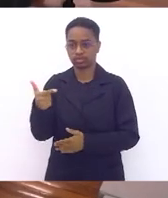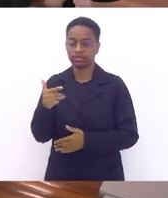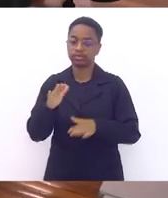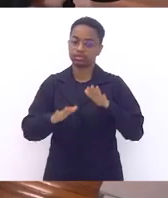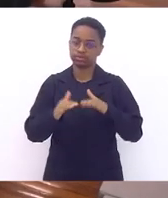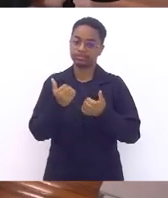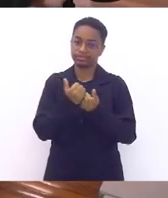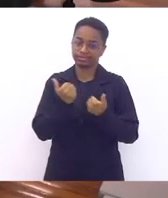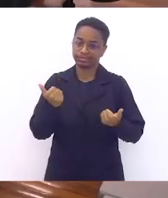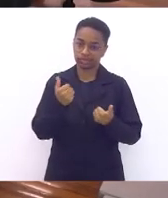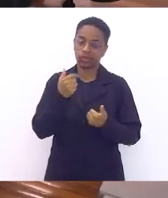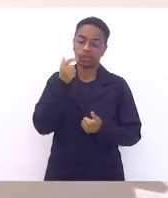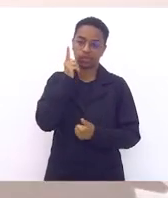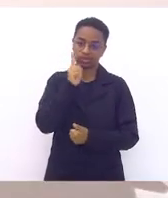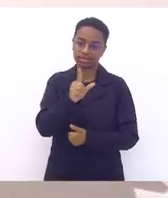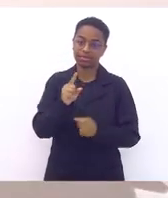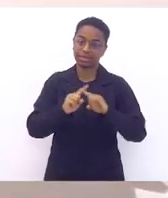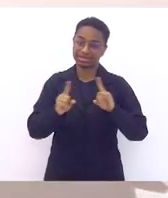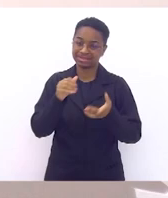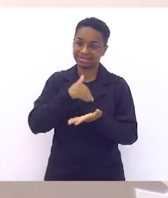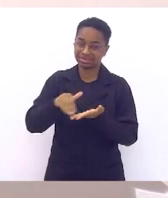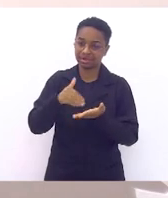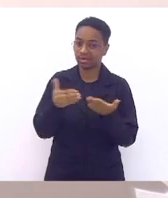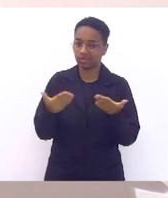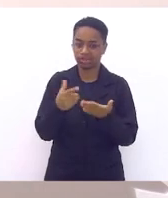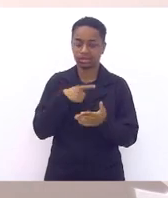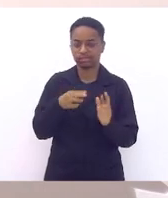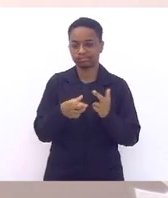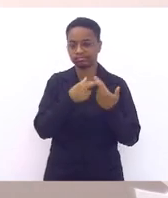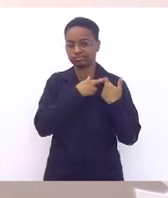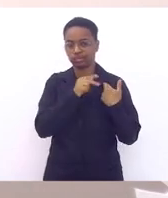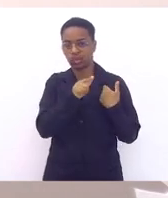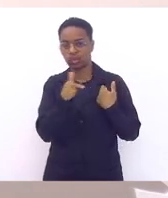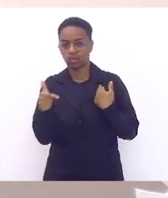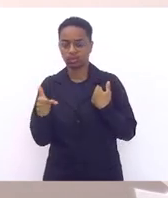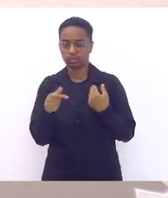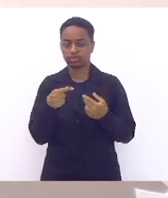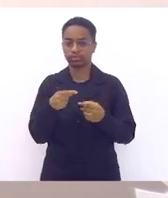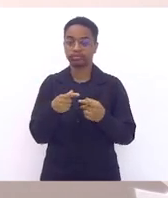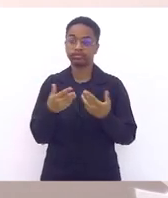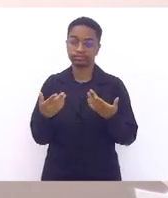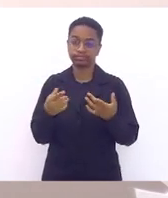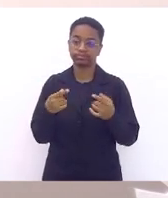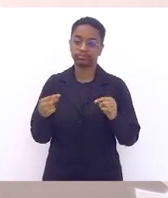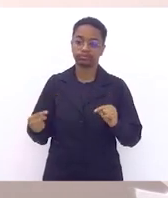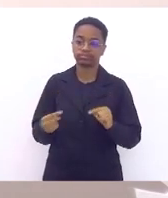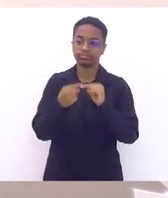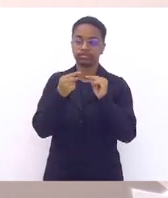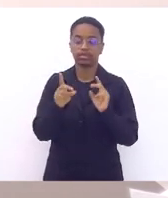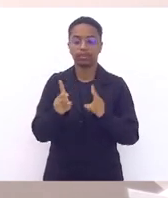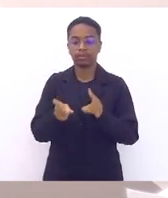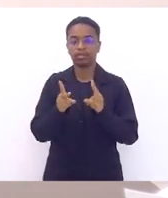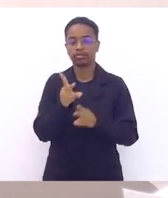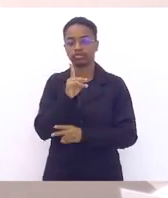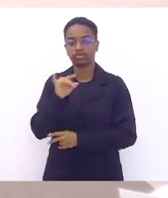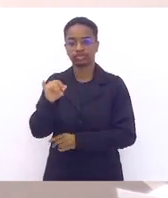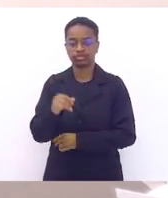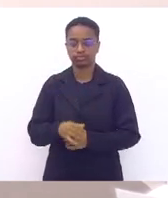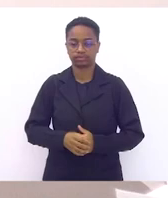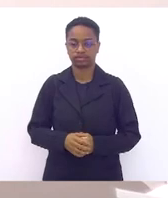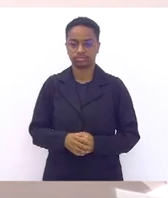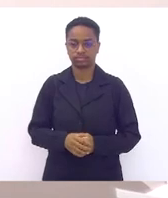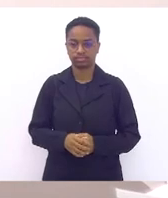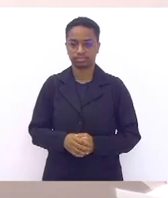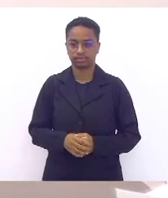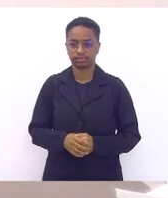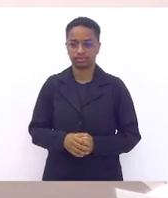ela estaria aqui. Mas como secretária, ela está numa outra agenda que conciliou com essa pauta de hoje.